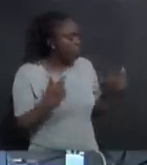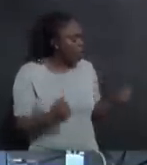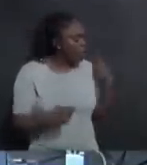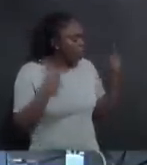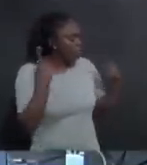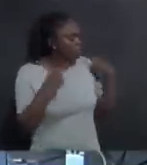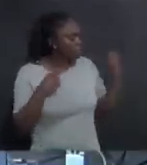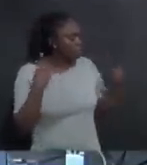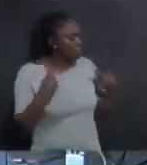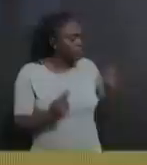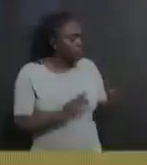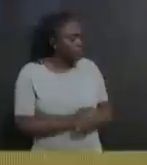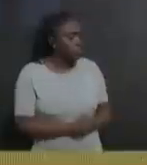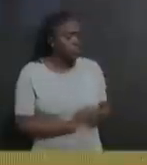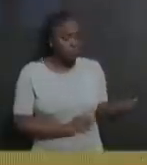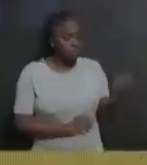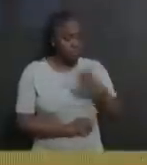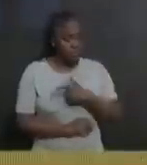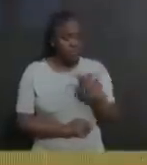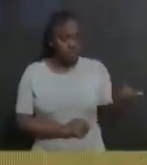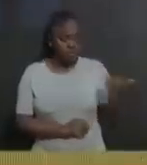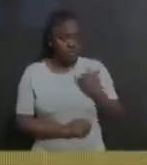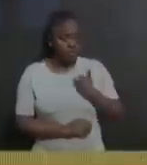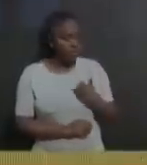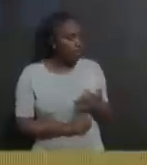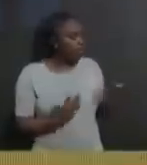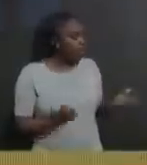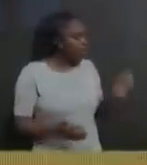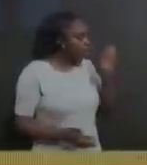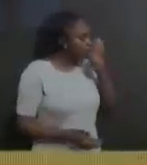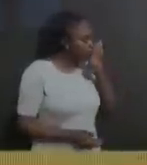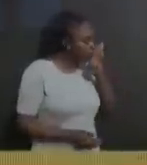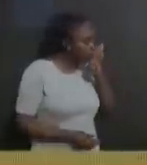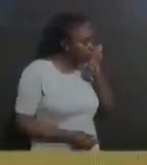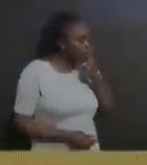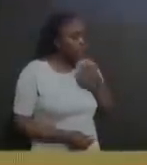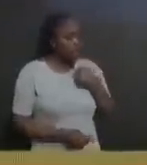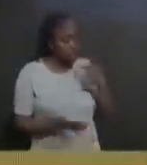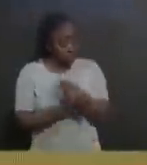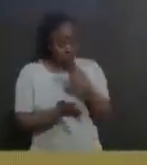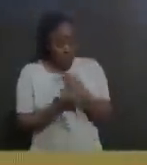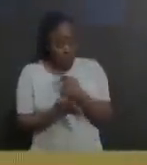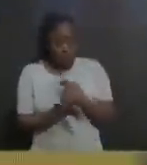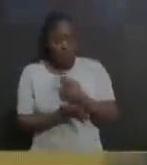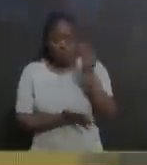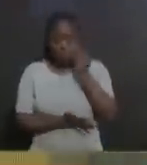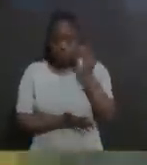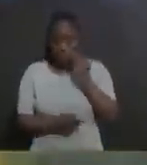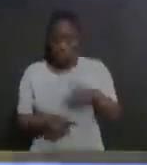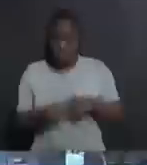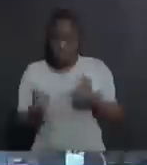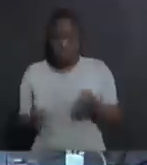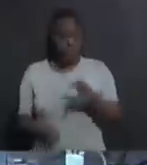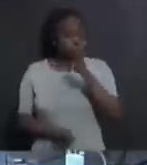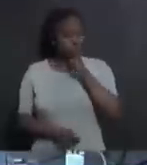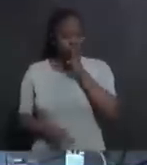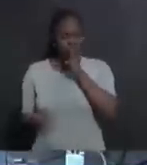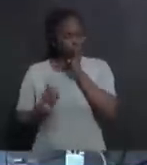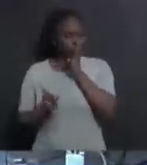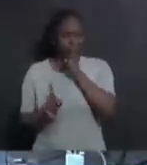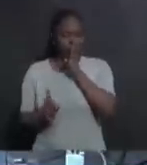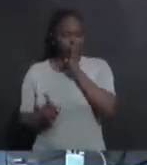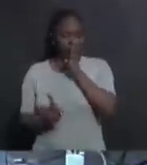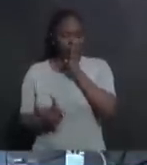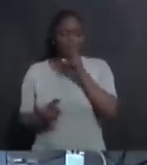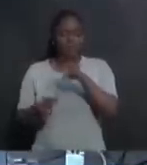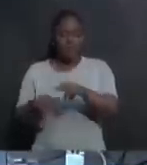Do que ele falar para mim assim, você se calou. Eu erro tentando, mas eu não erro calado. Calado não. Por